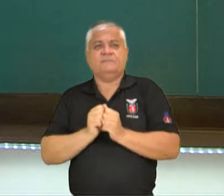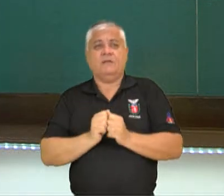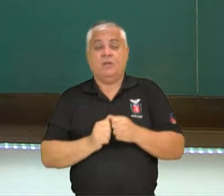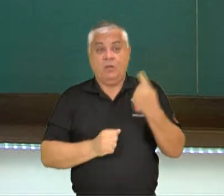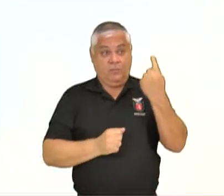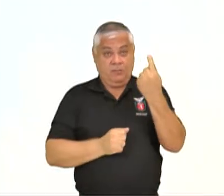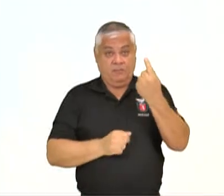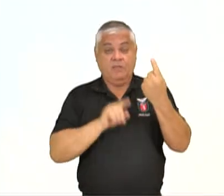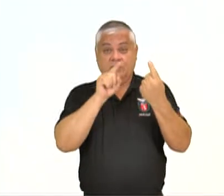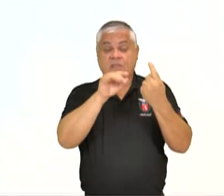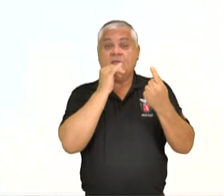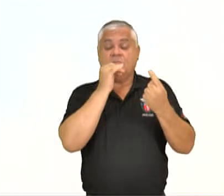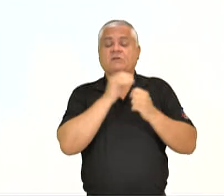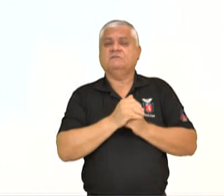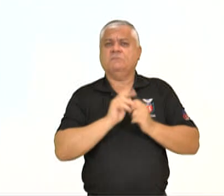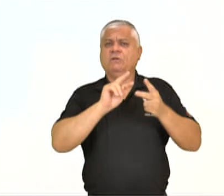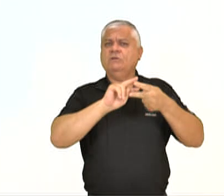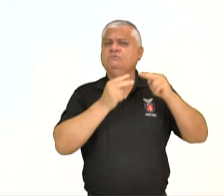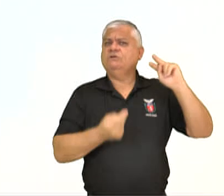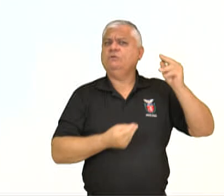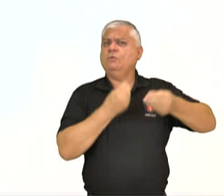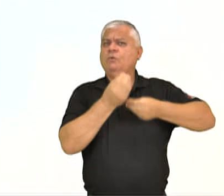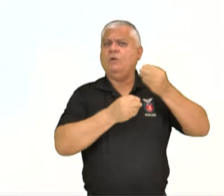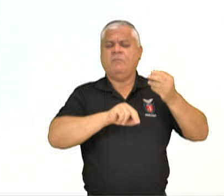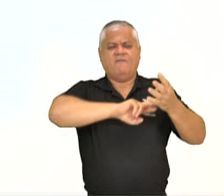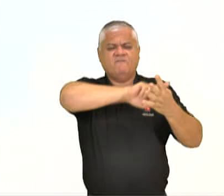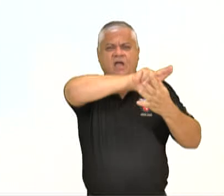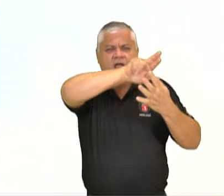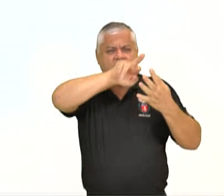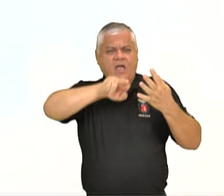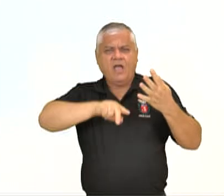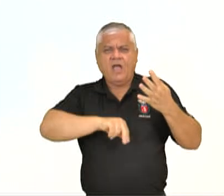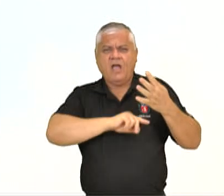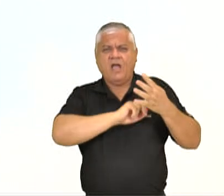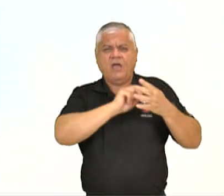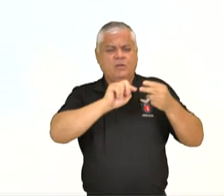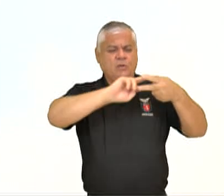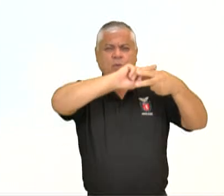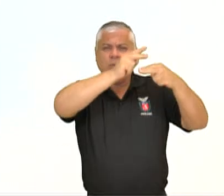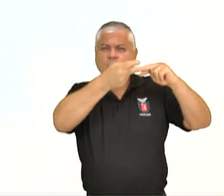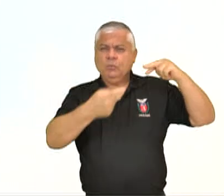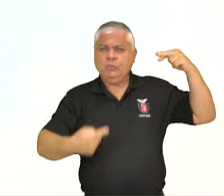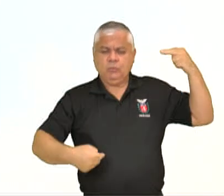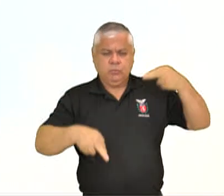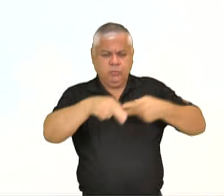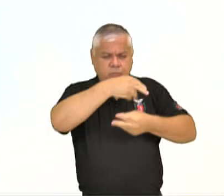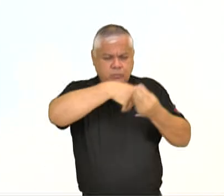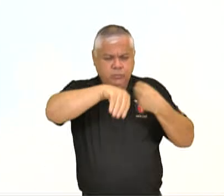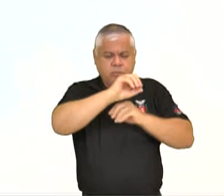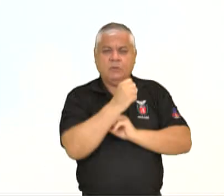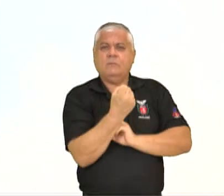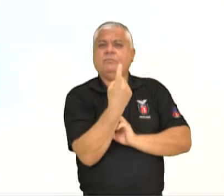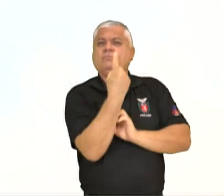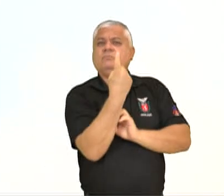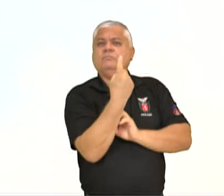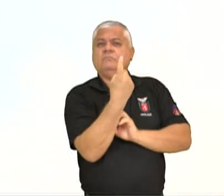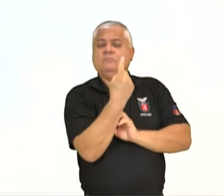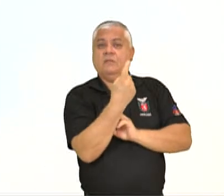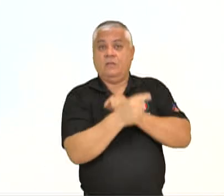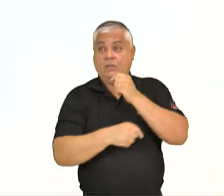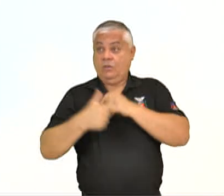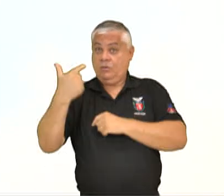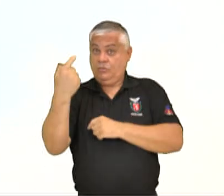aqui, a gente tem a interação gênica. Vários genes diferentes que estão interagindo para formar um único fenótipo. E no segundo